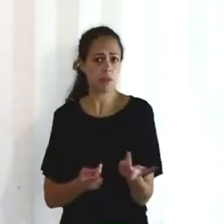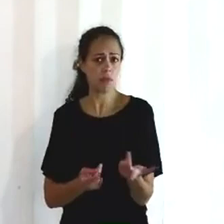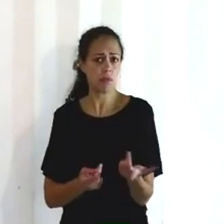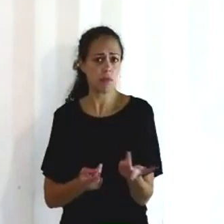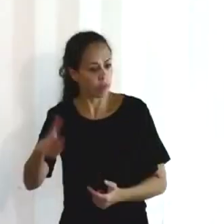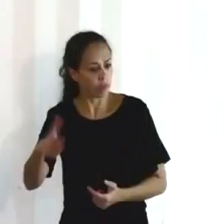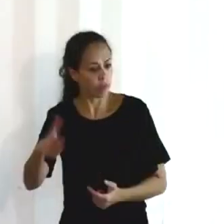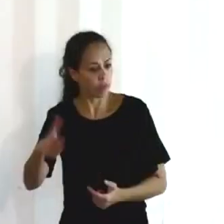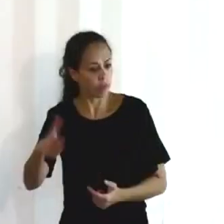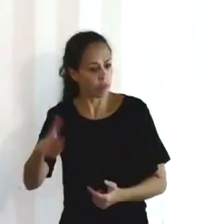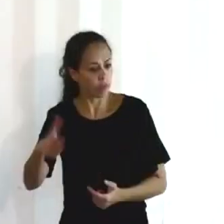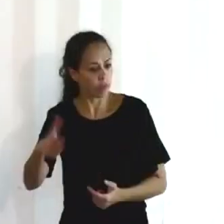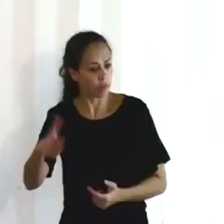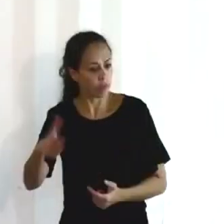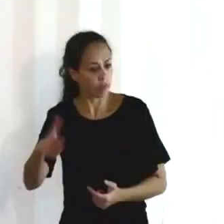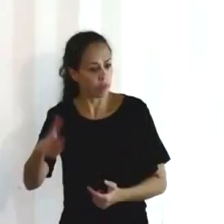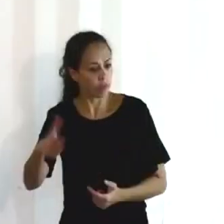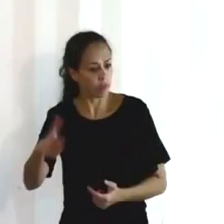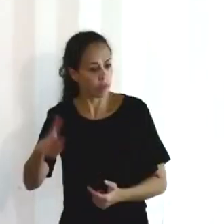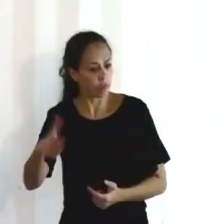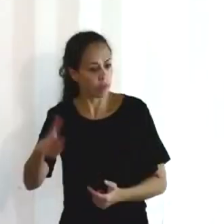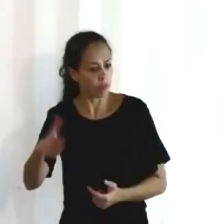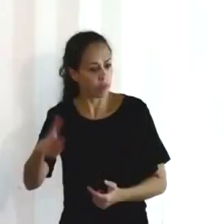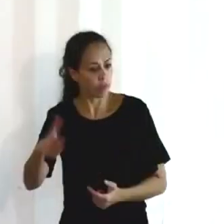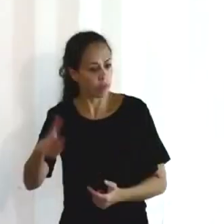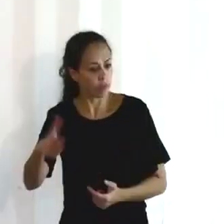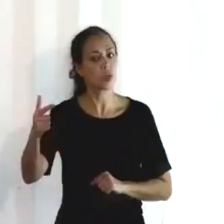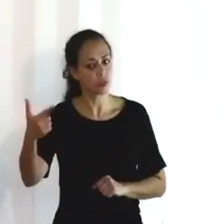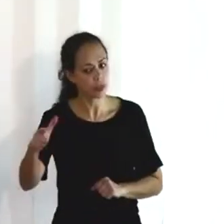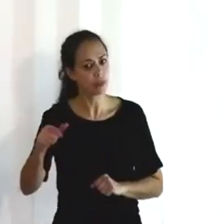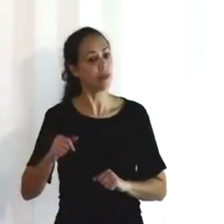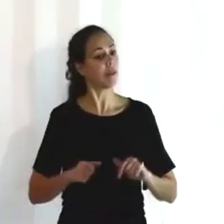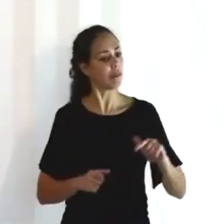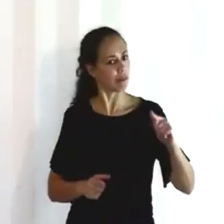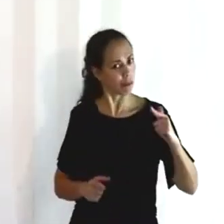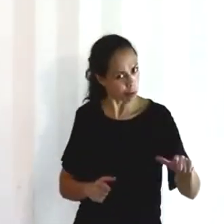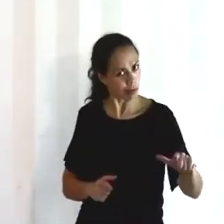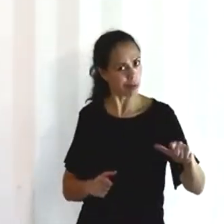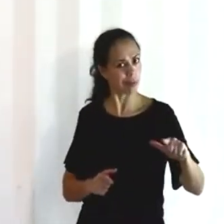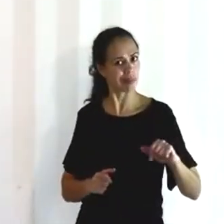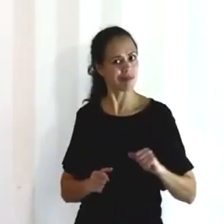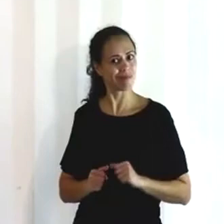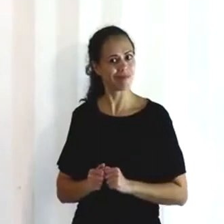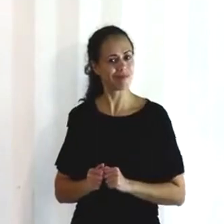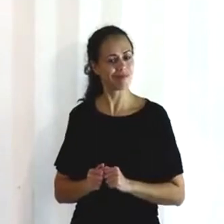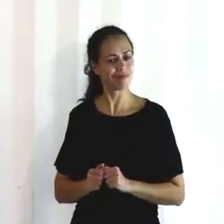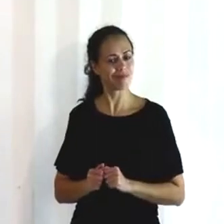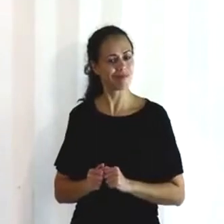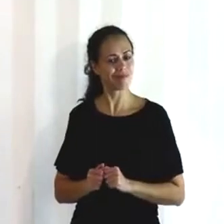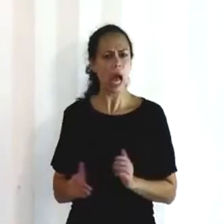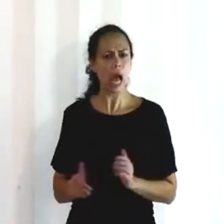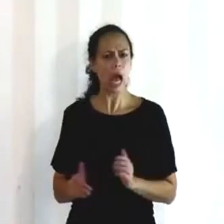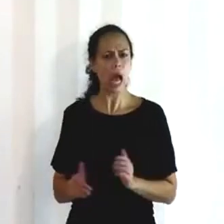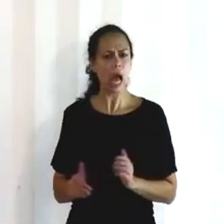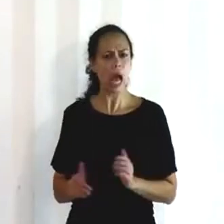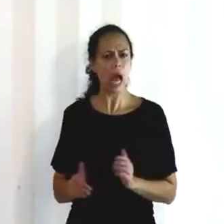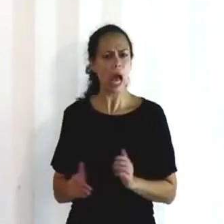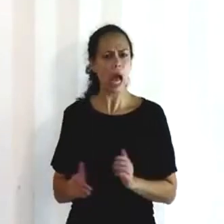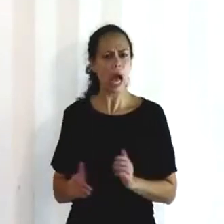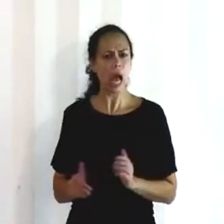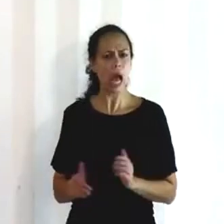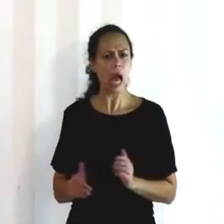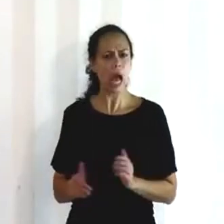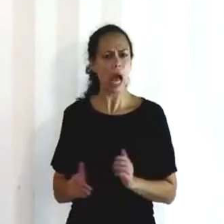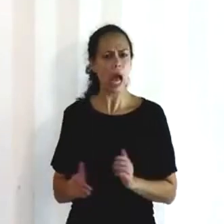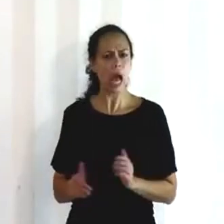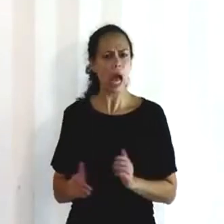E vai voltar a cometer. E pode voltar a cometer. Qual é o limite do nosso julgamento? É